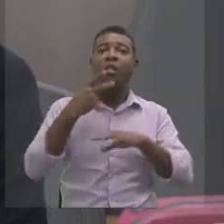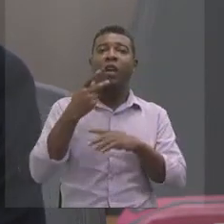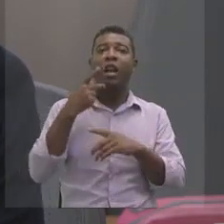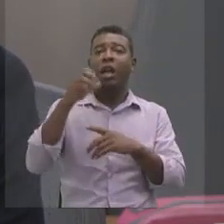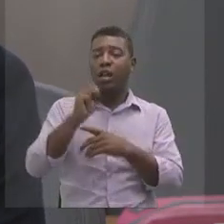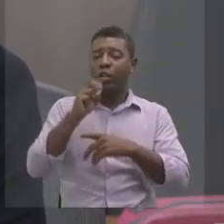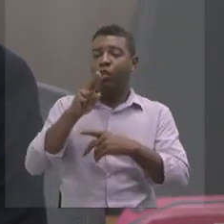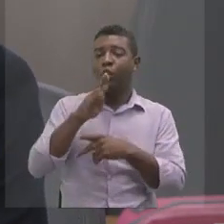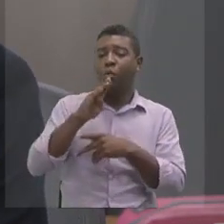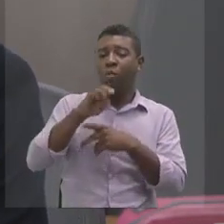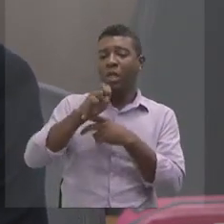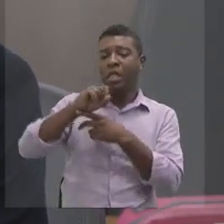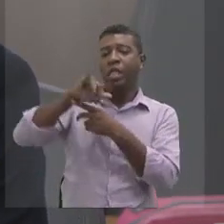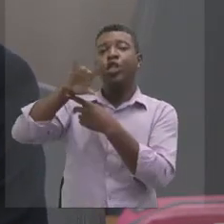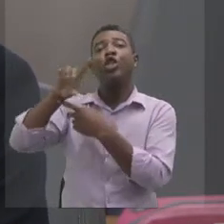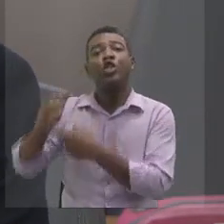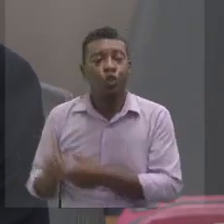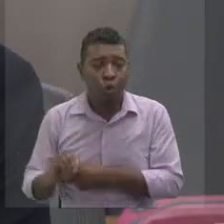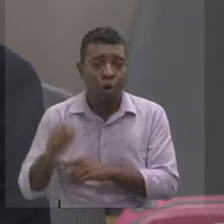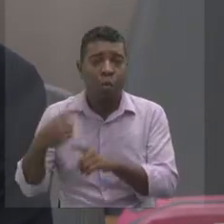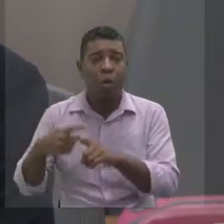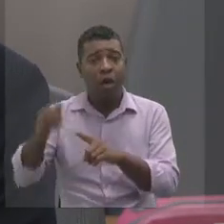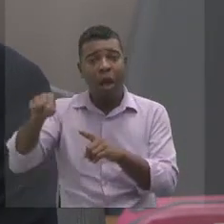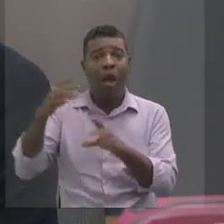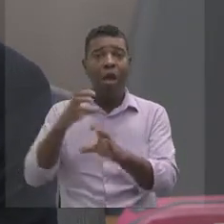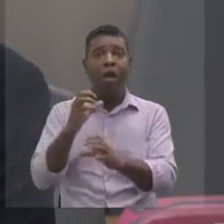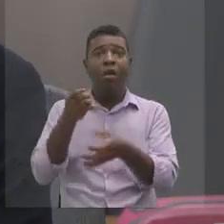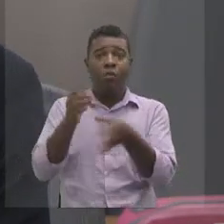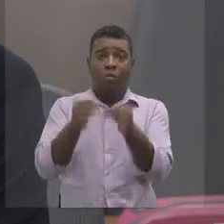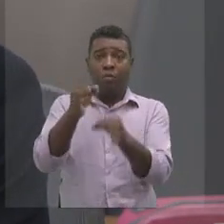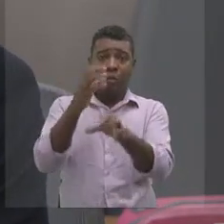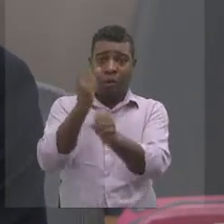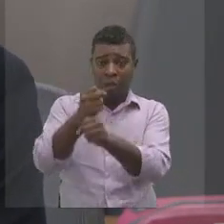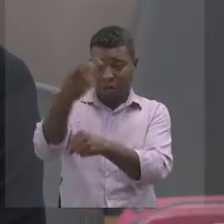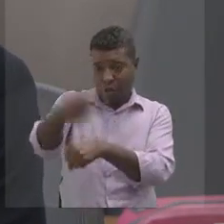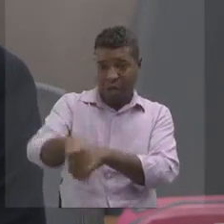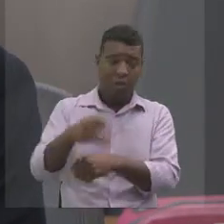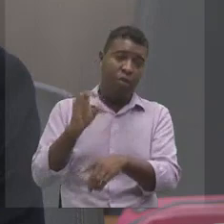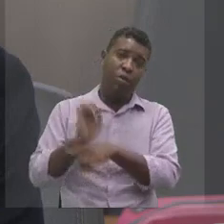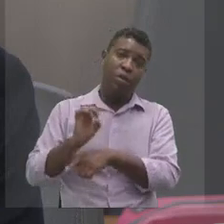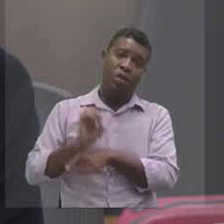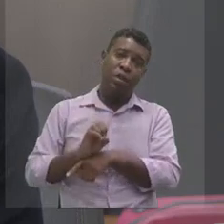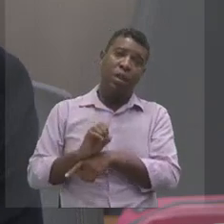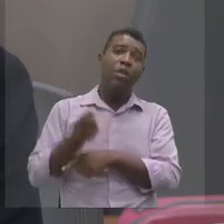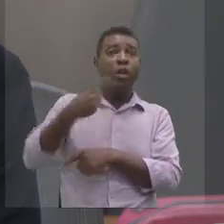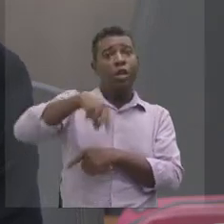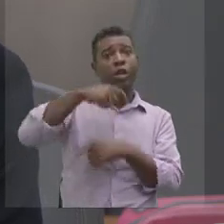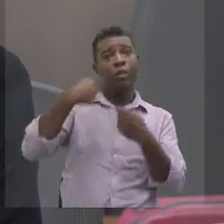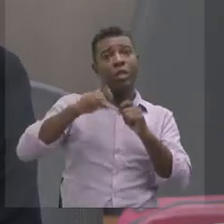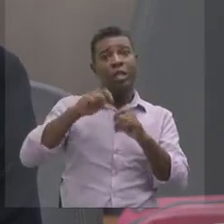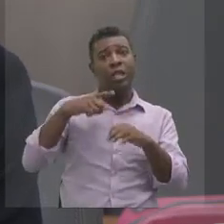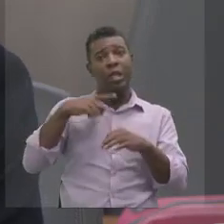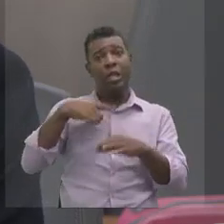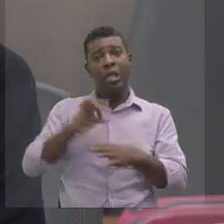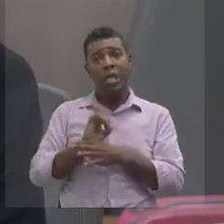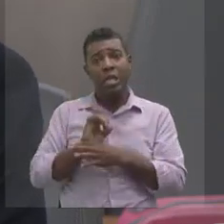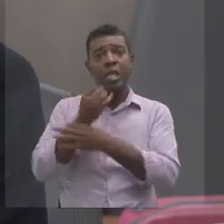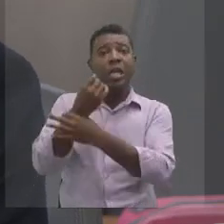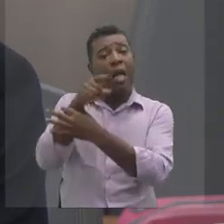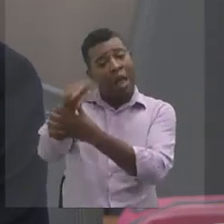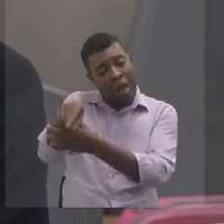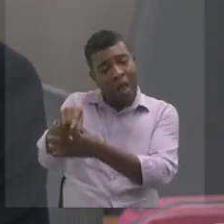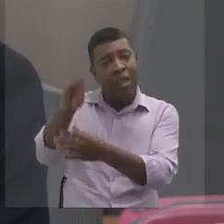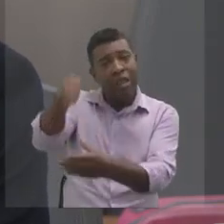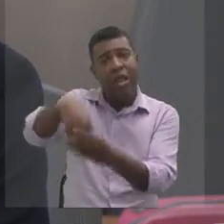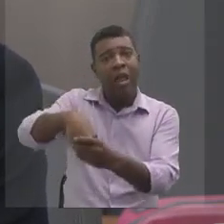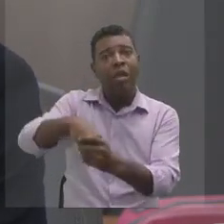inclusive Isso foi um ponto colocado pelo próprio tribunal de conta gostado né então é fundamental termos da segurança jurídica em projetos complexos como é o caso do metrô então